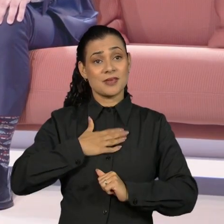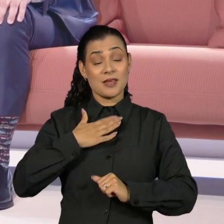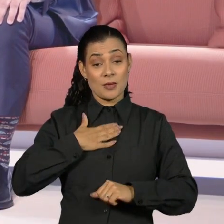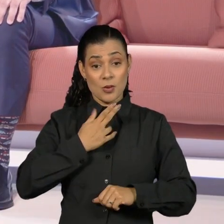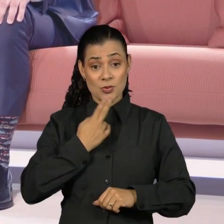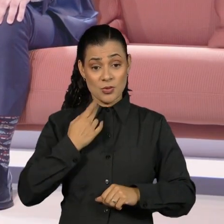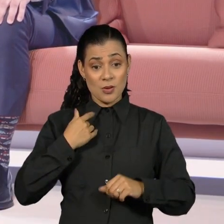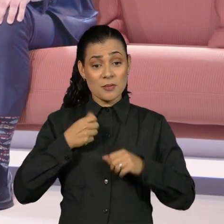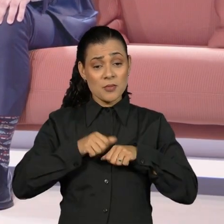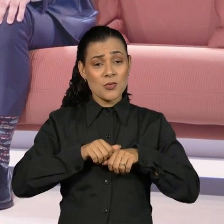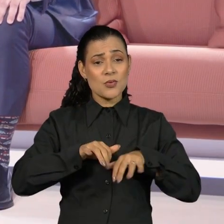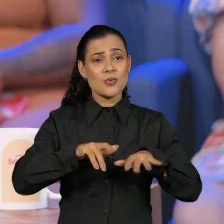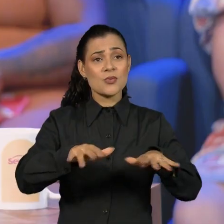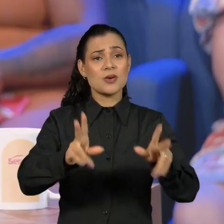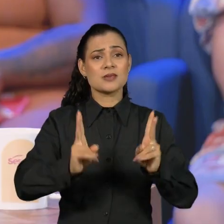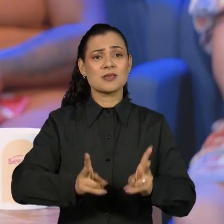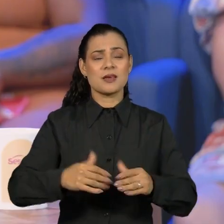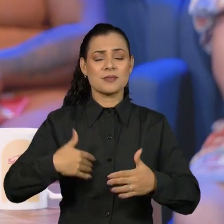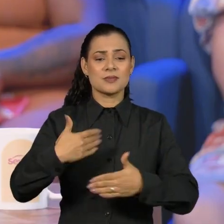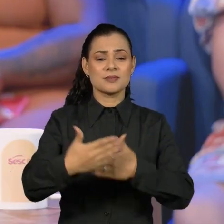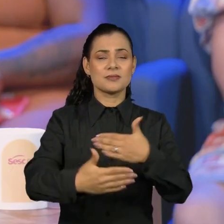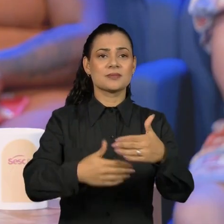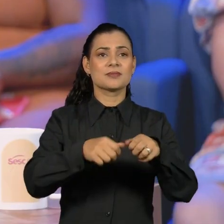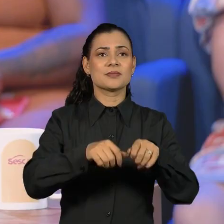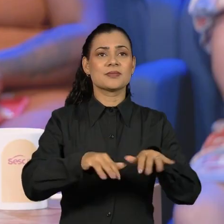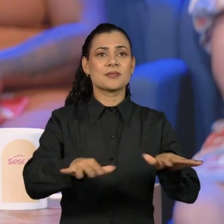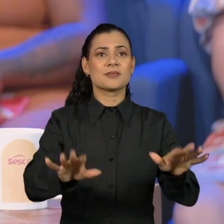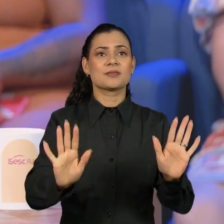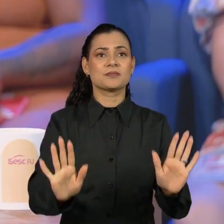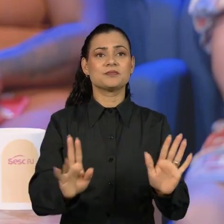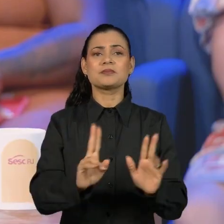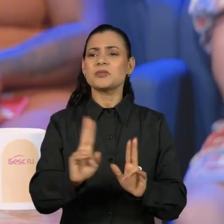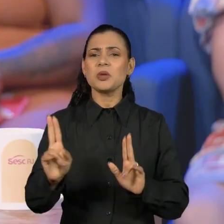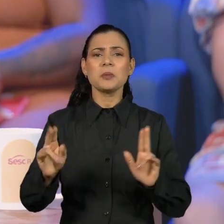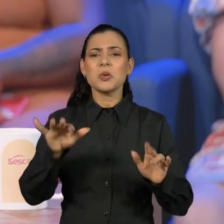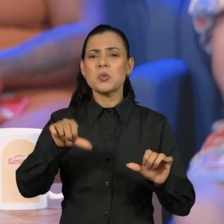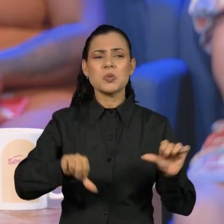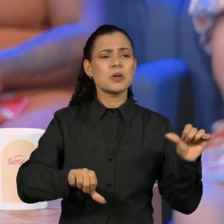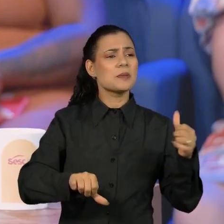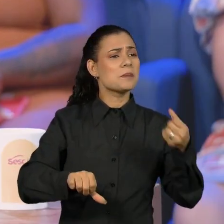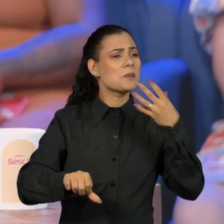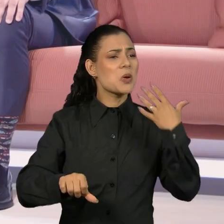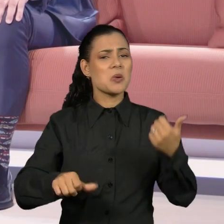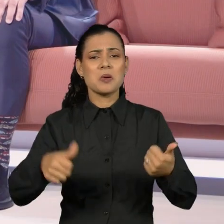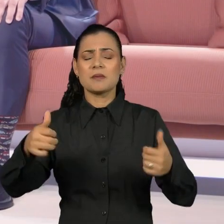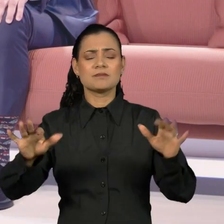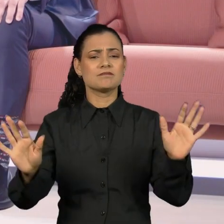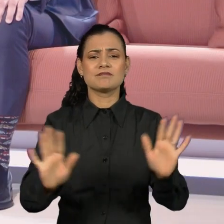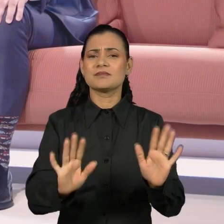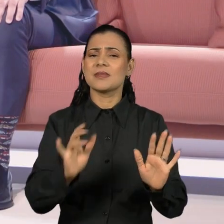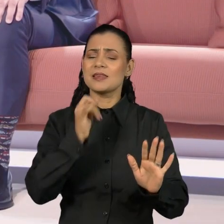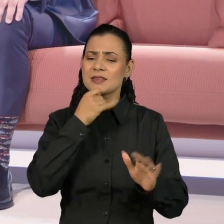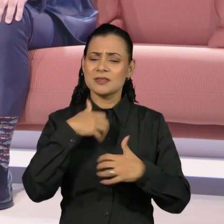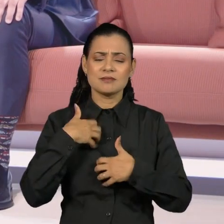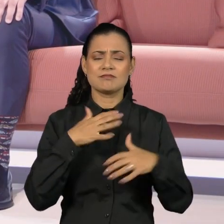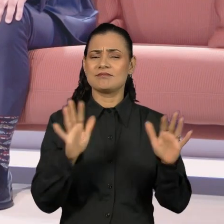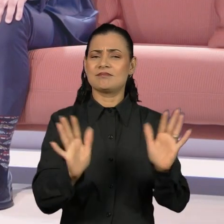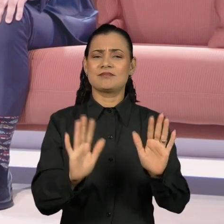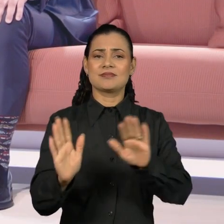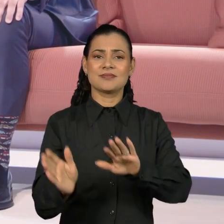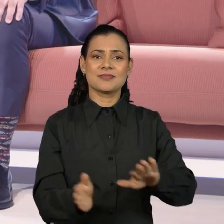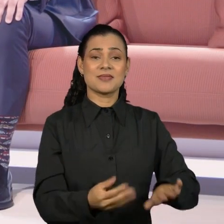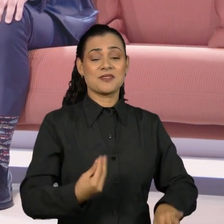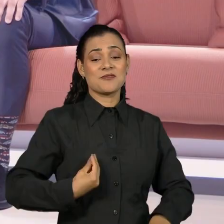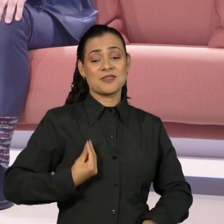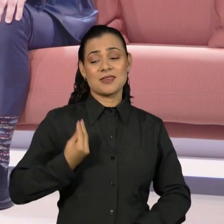seja pronunciado como sempre foi, sem ênfase de nenhum tipo, sem nenhum traço de sombra ou tristeza. A vida